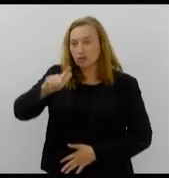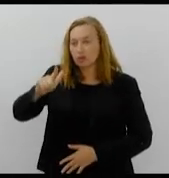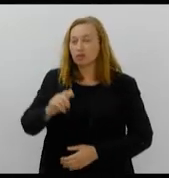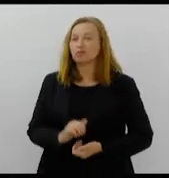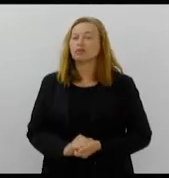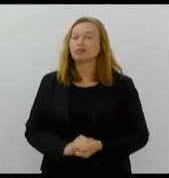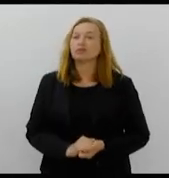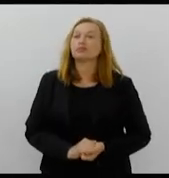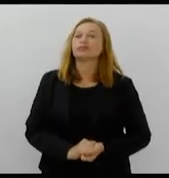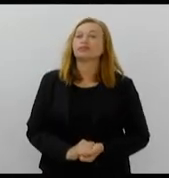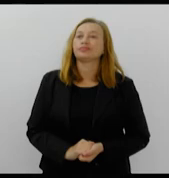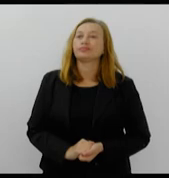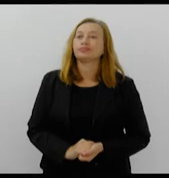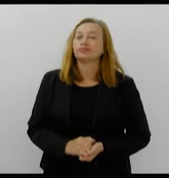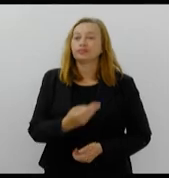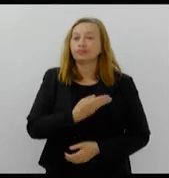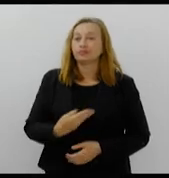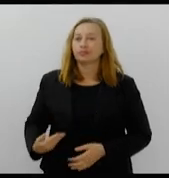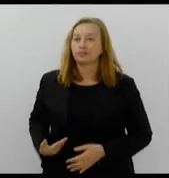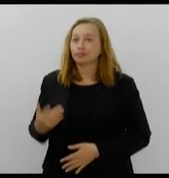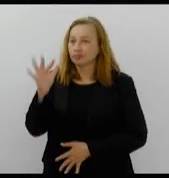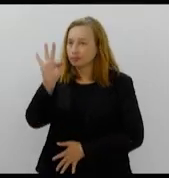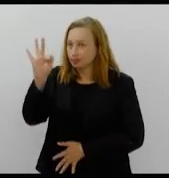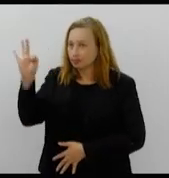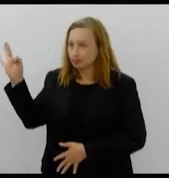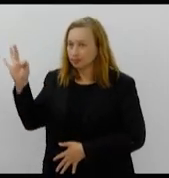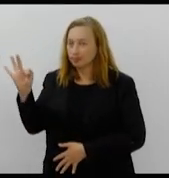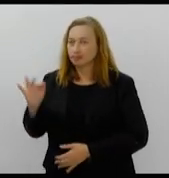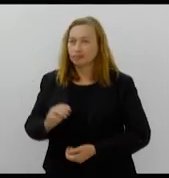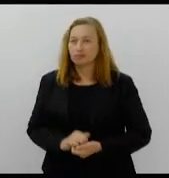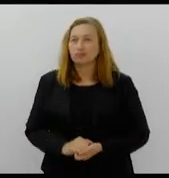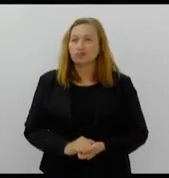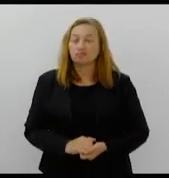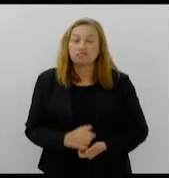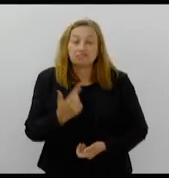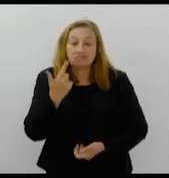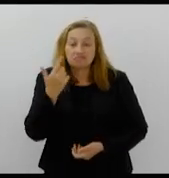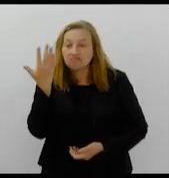levar em consideração o governo federal, não leva em consideração